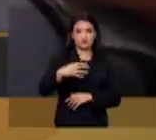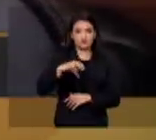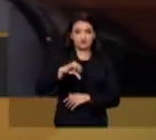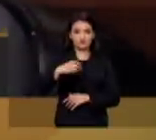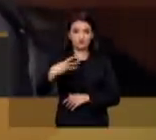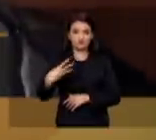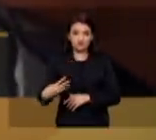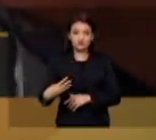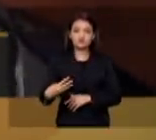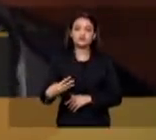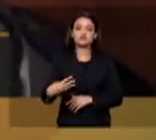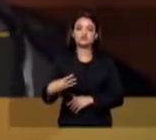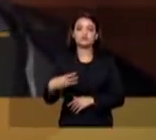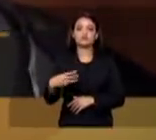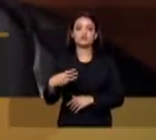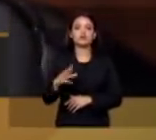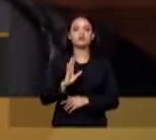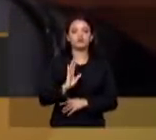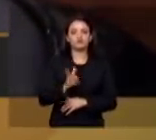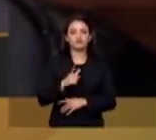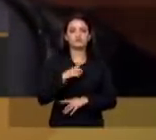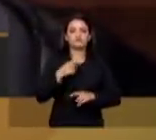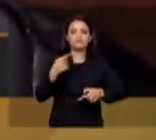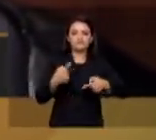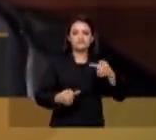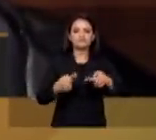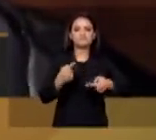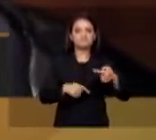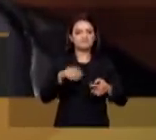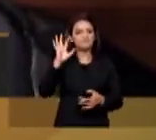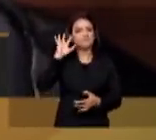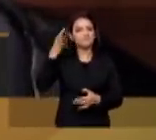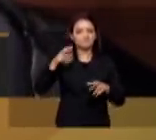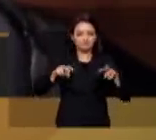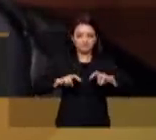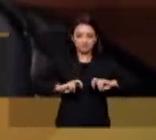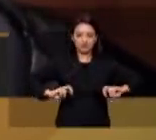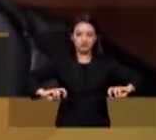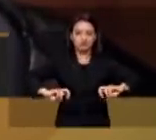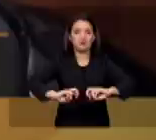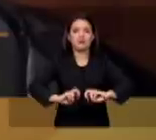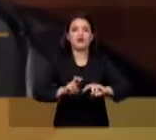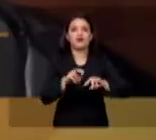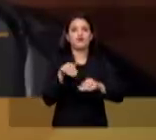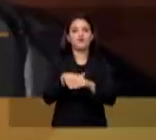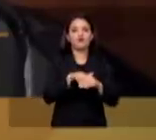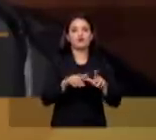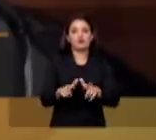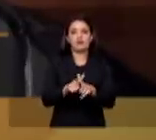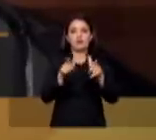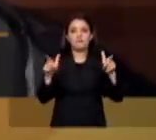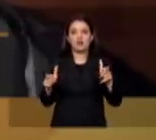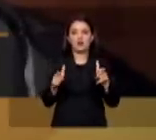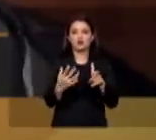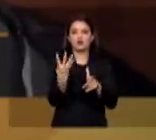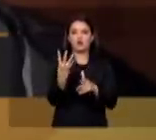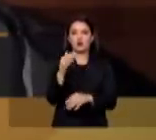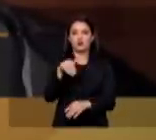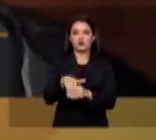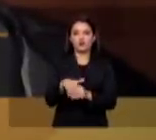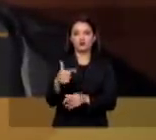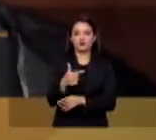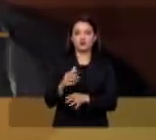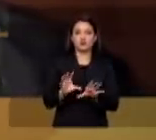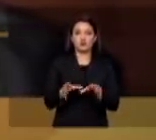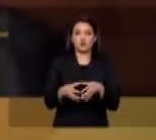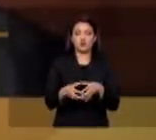164.493, já apreciado em decisão colegiada, tomado por maioria, por 4 votos, pela segunda